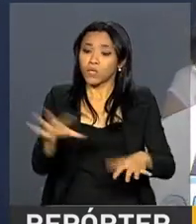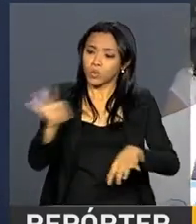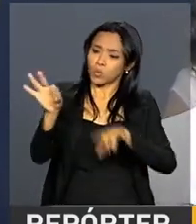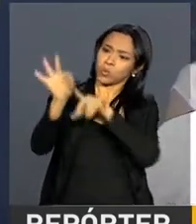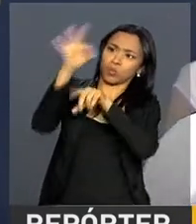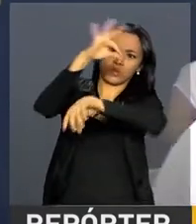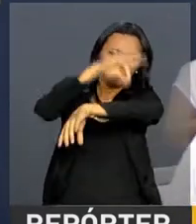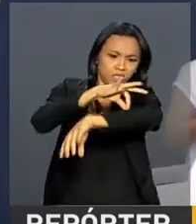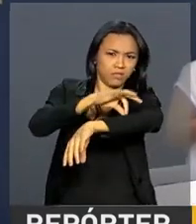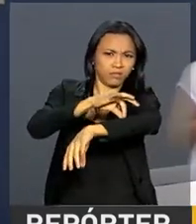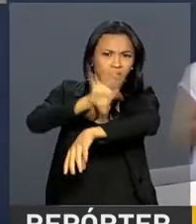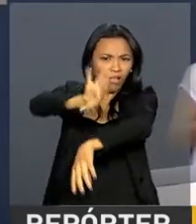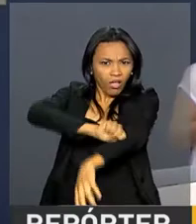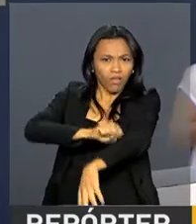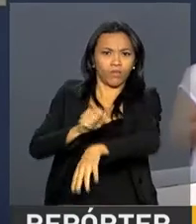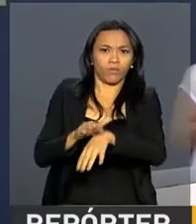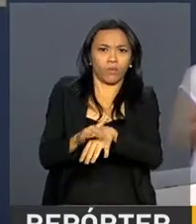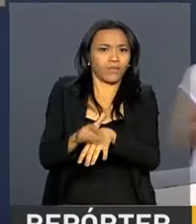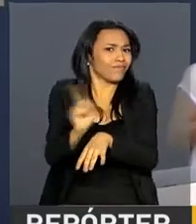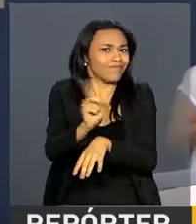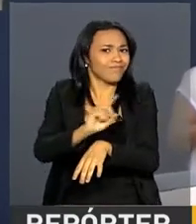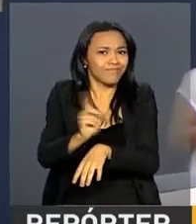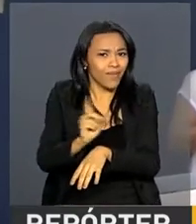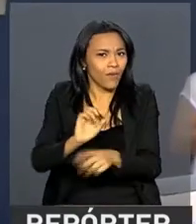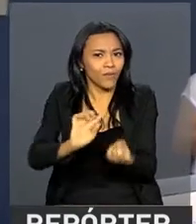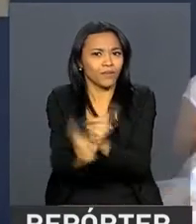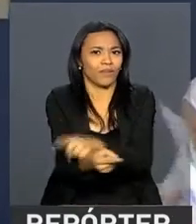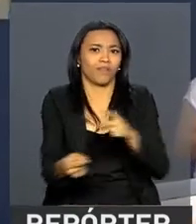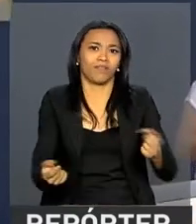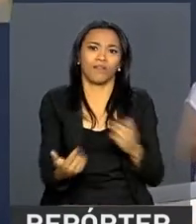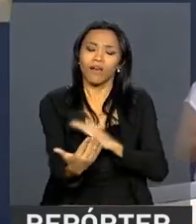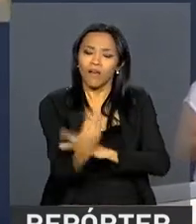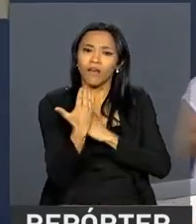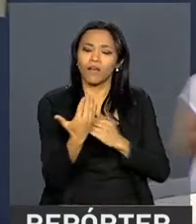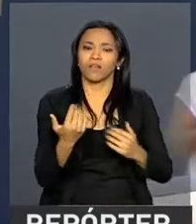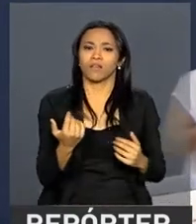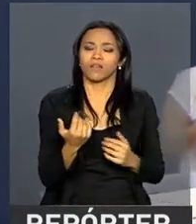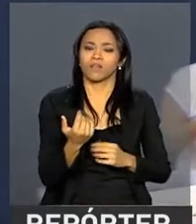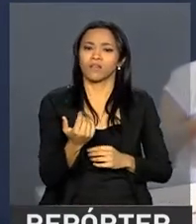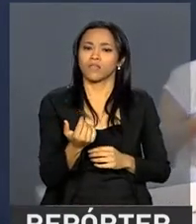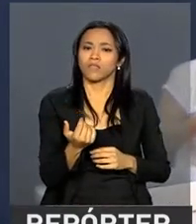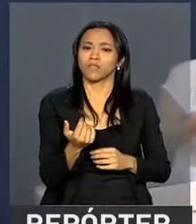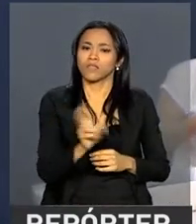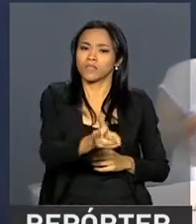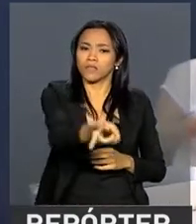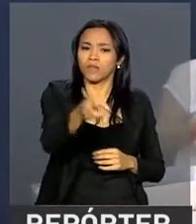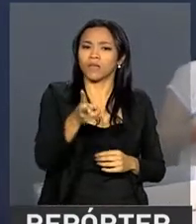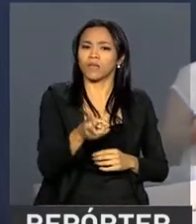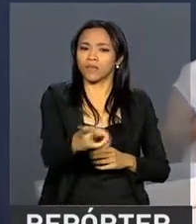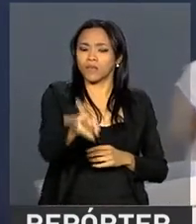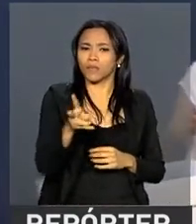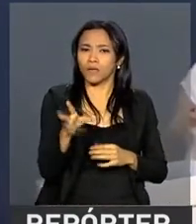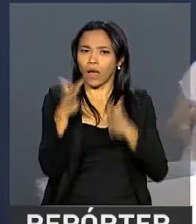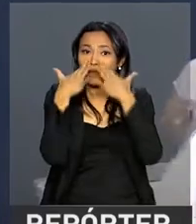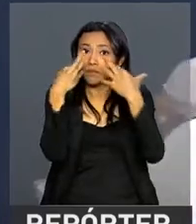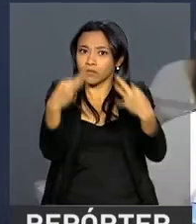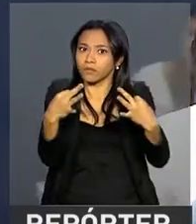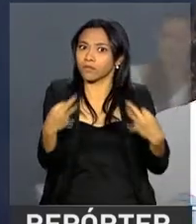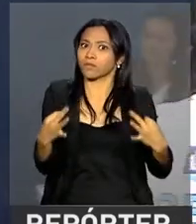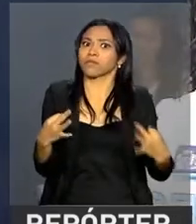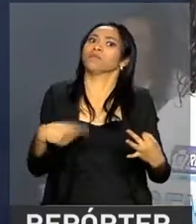ele muniz o outro deu ritmo mas sempre se apertando que é muito importante